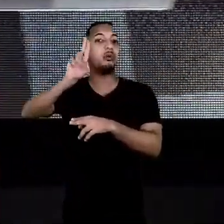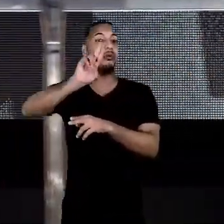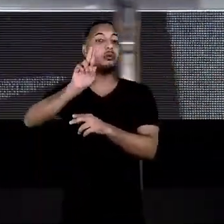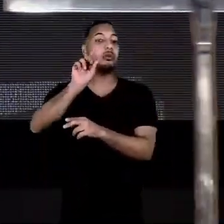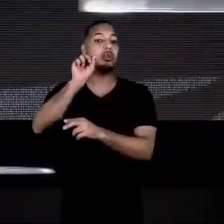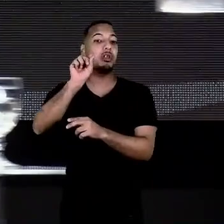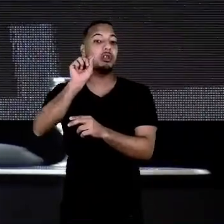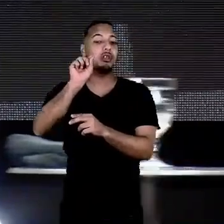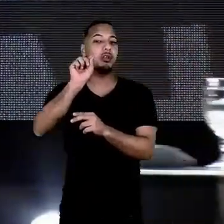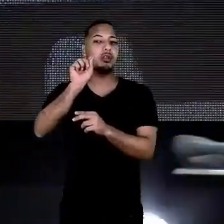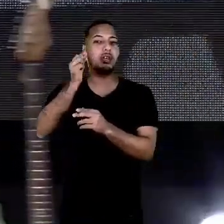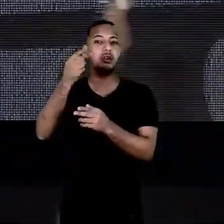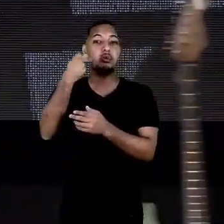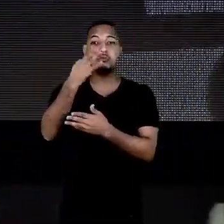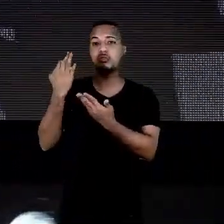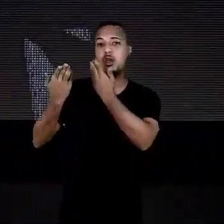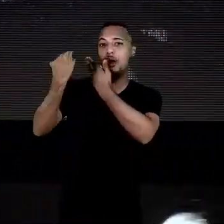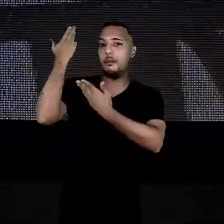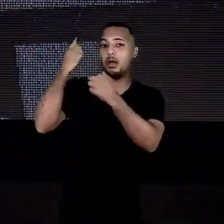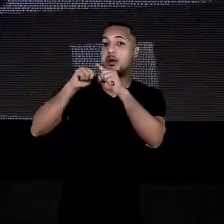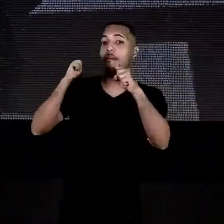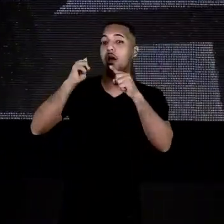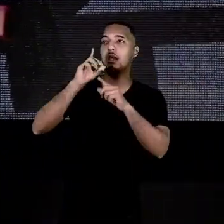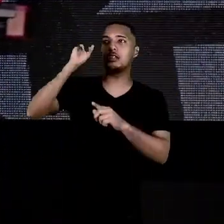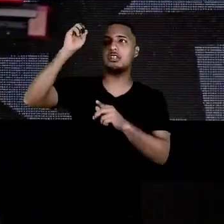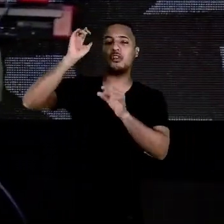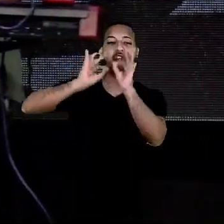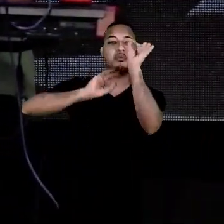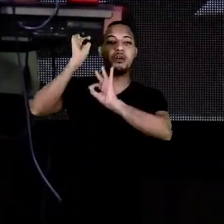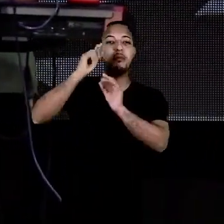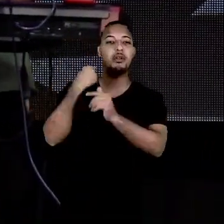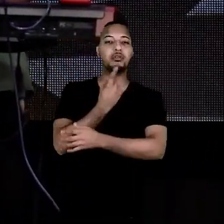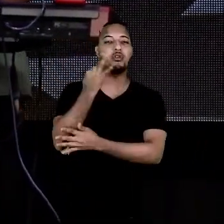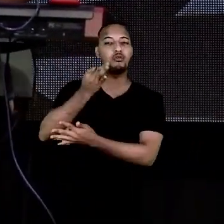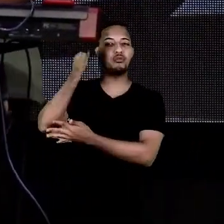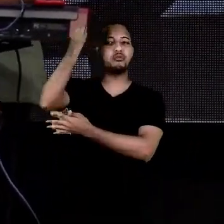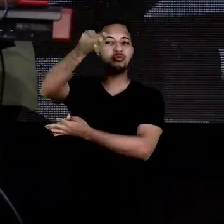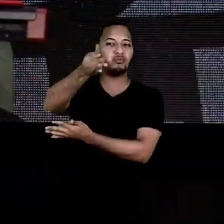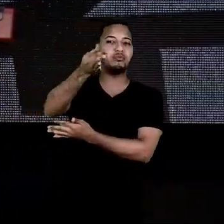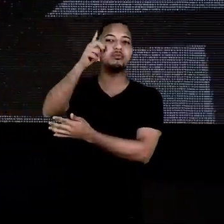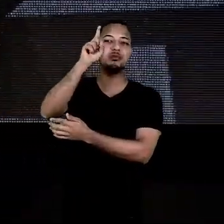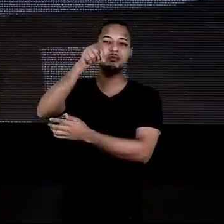passado, mas Deus nos prepara no presente para avançarmos para o futuro.